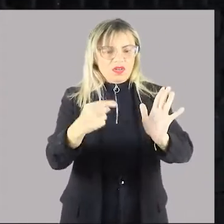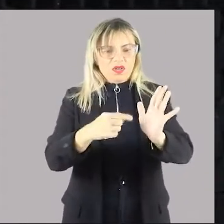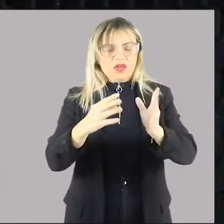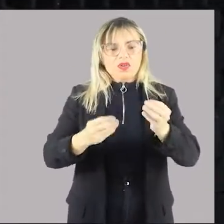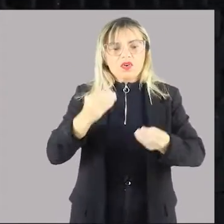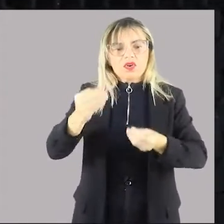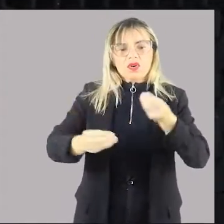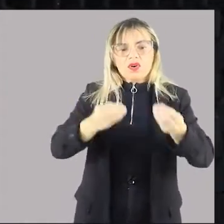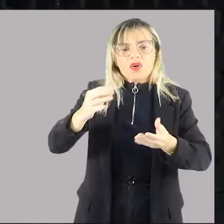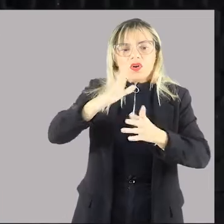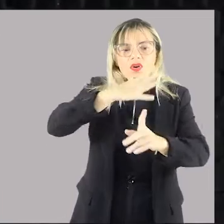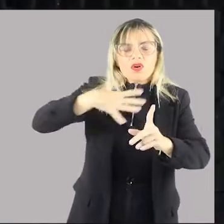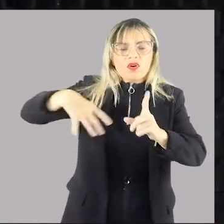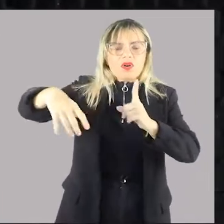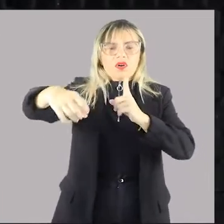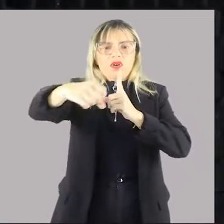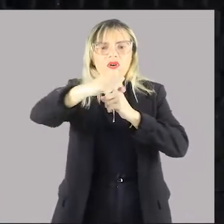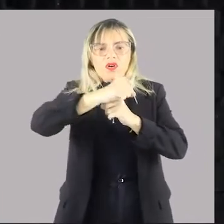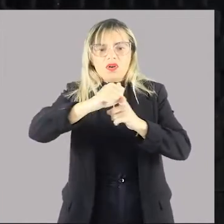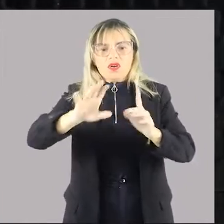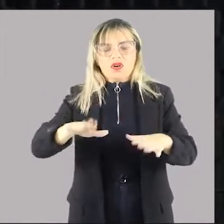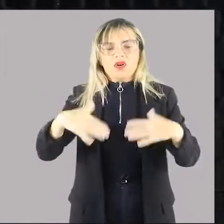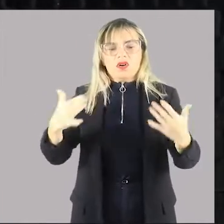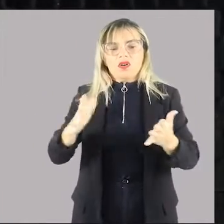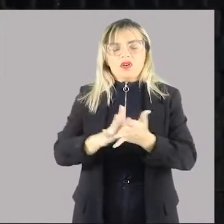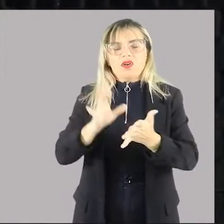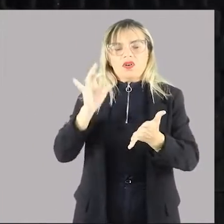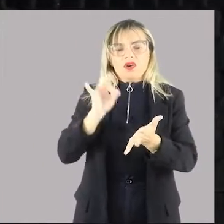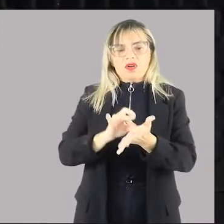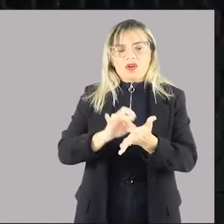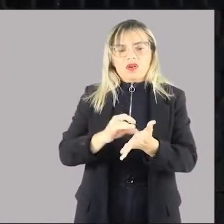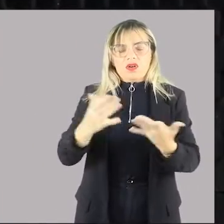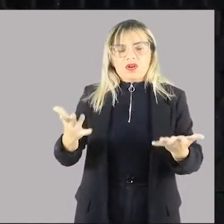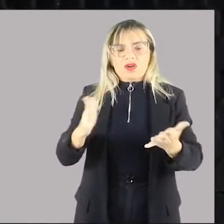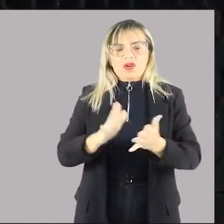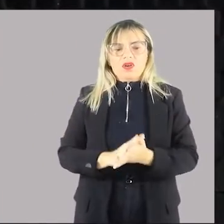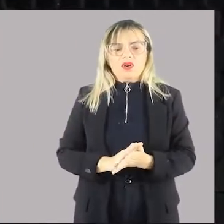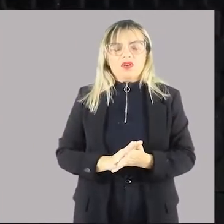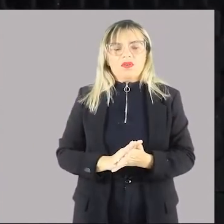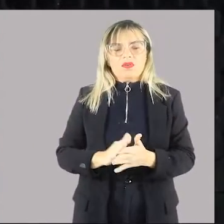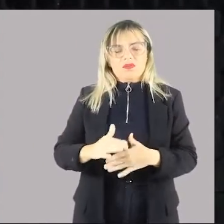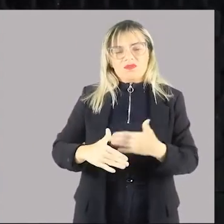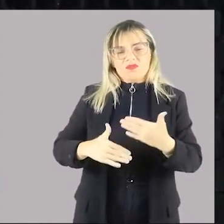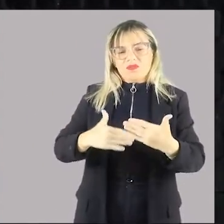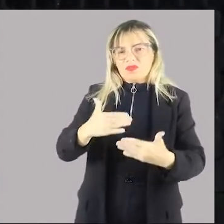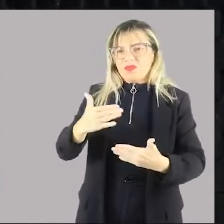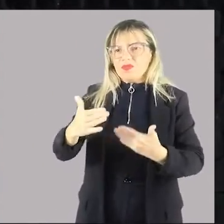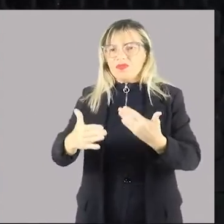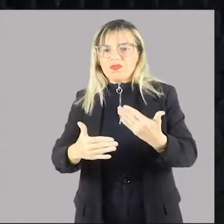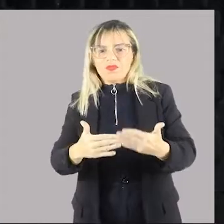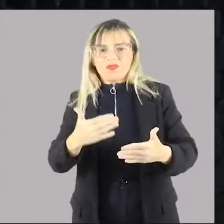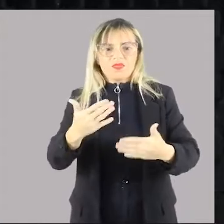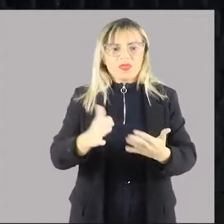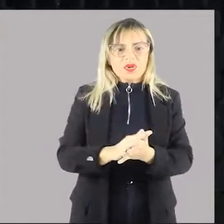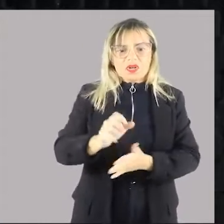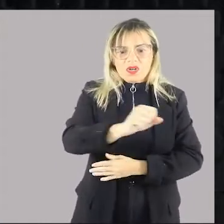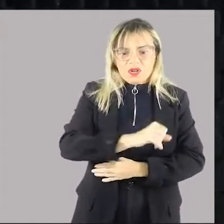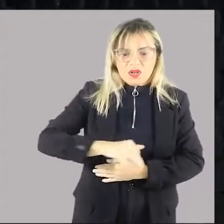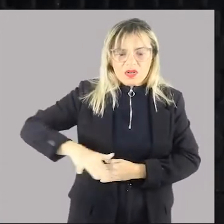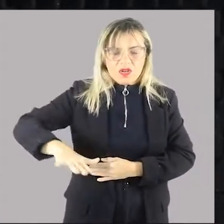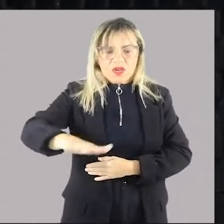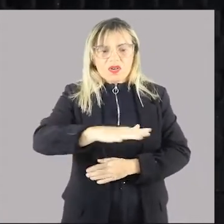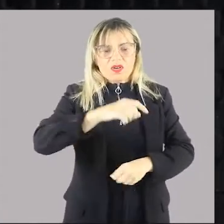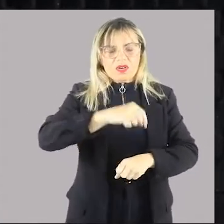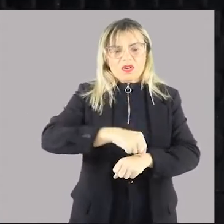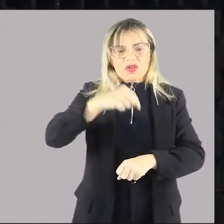essa sociedade, ela vai, na verdade, cada vez mais buscando determinados espaços. Tem momentos